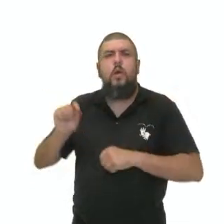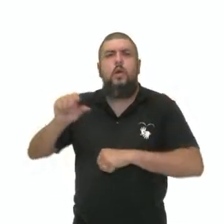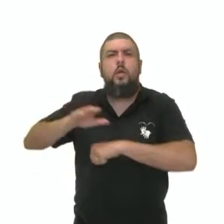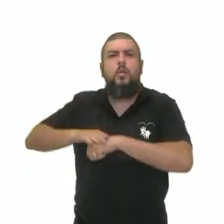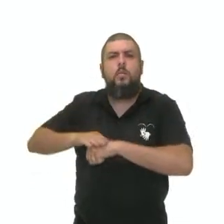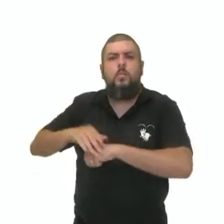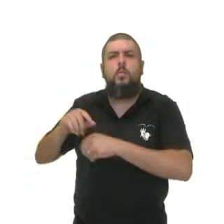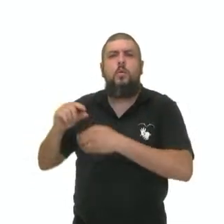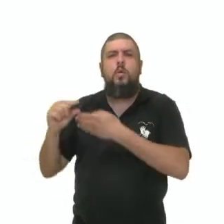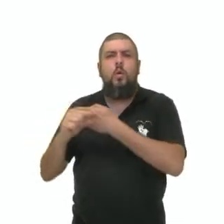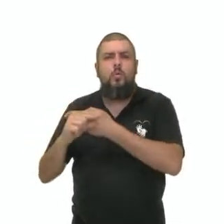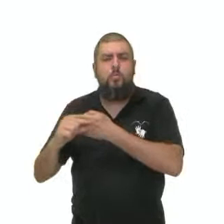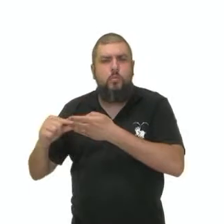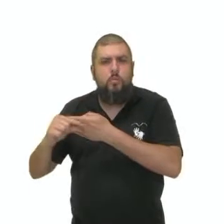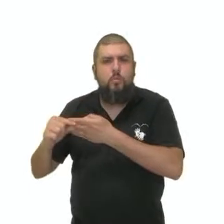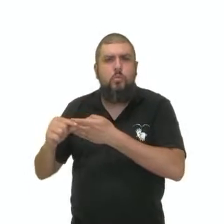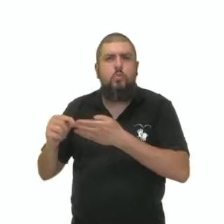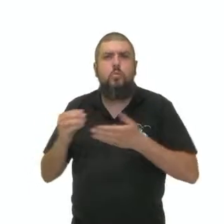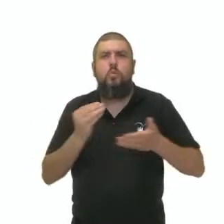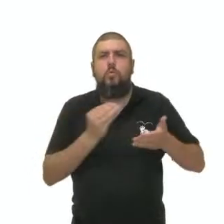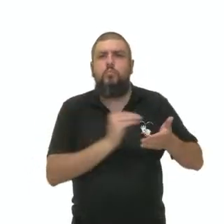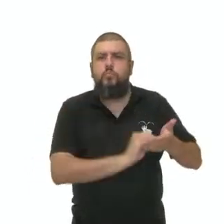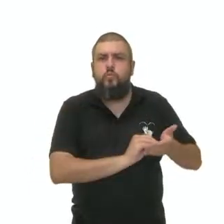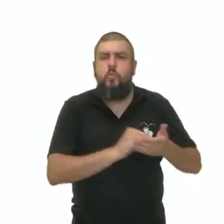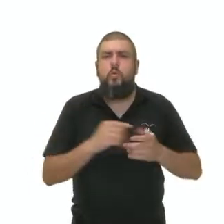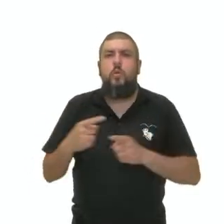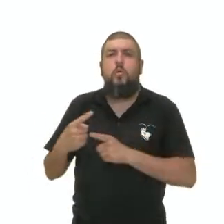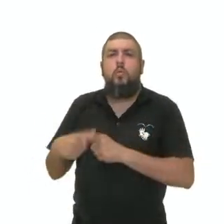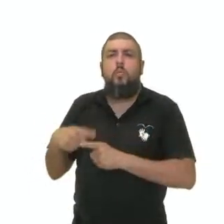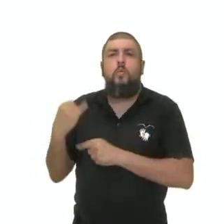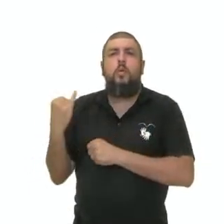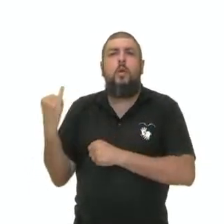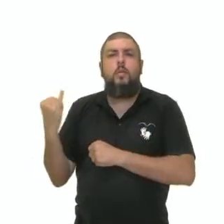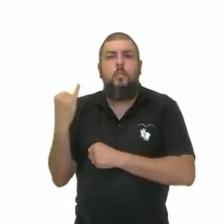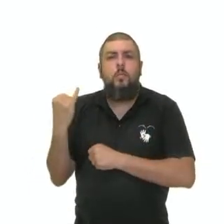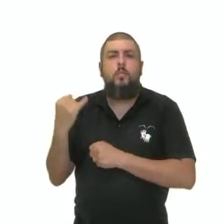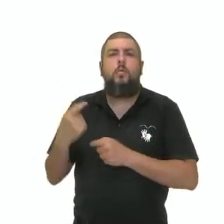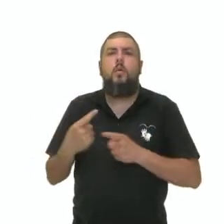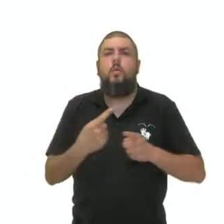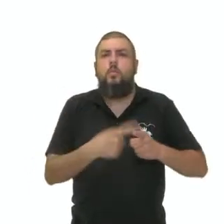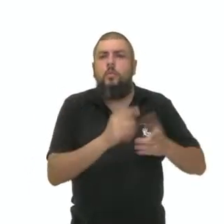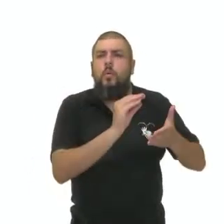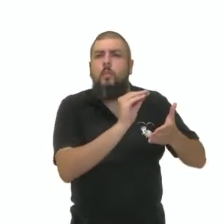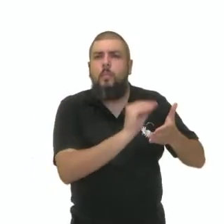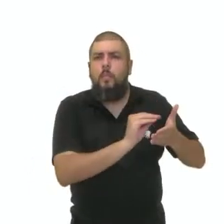ele, por que ele é importante naquele